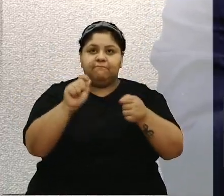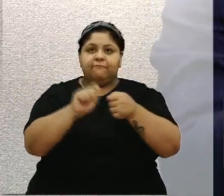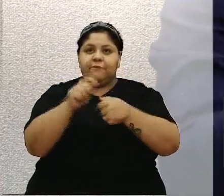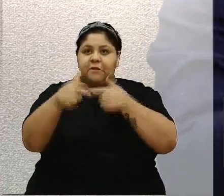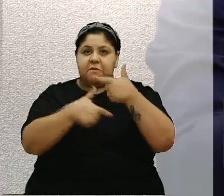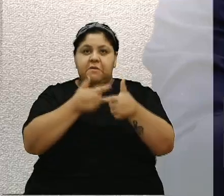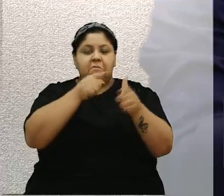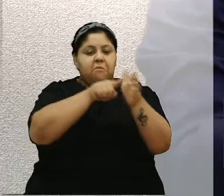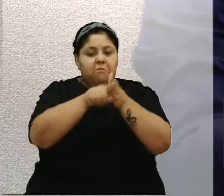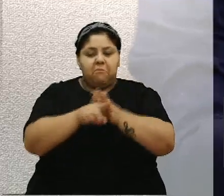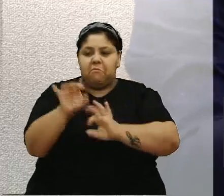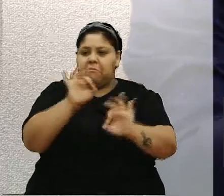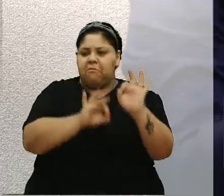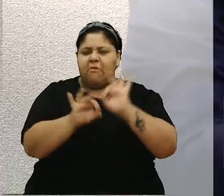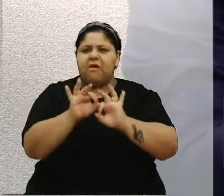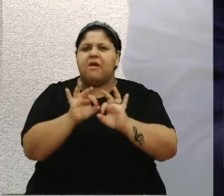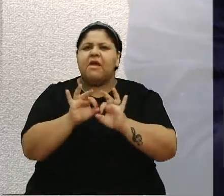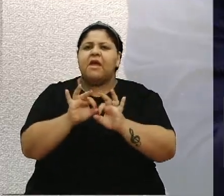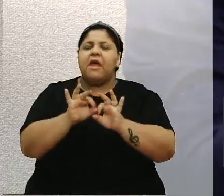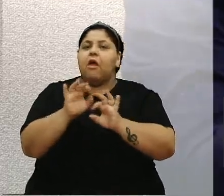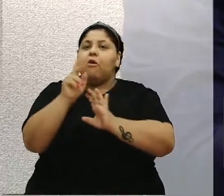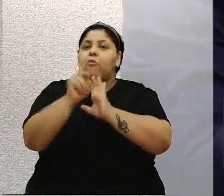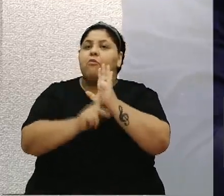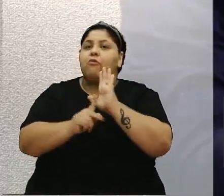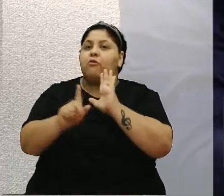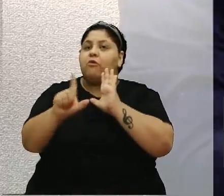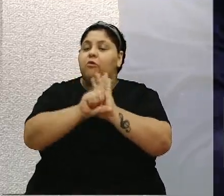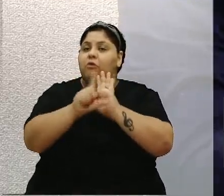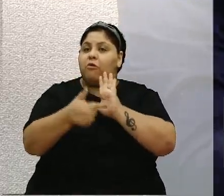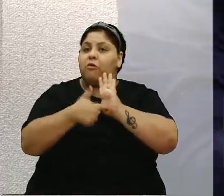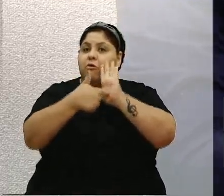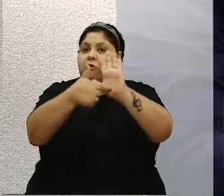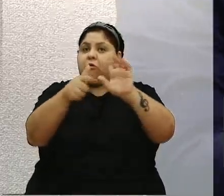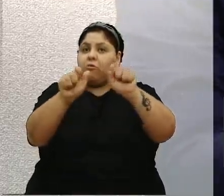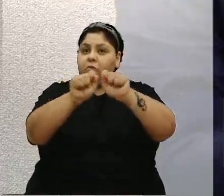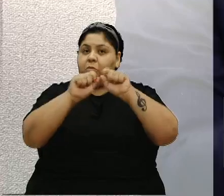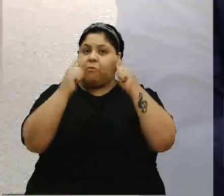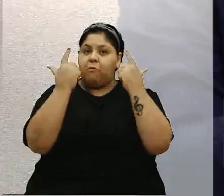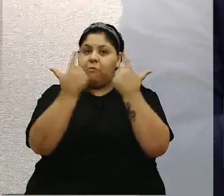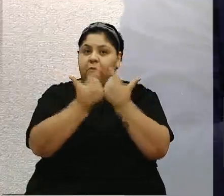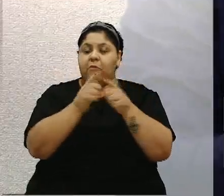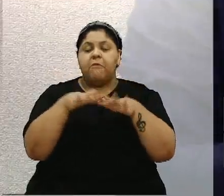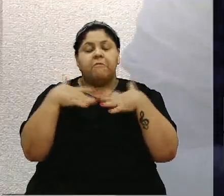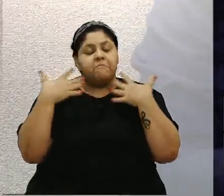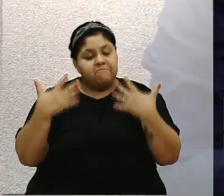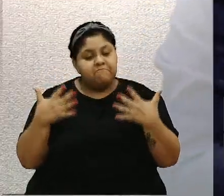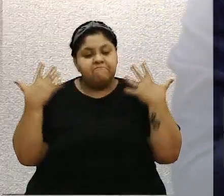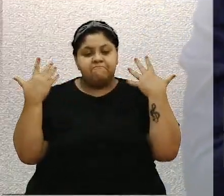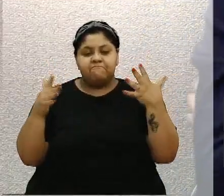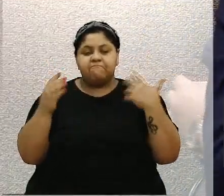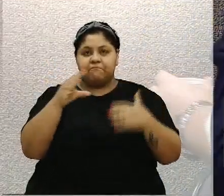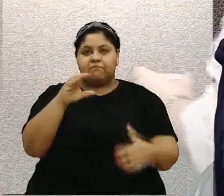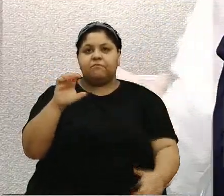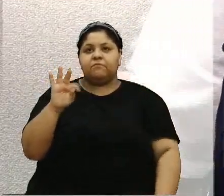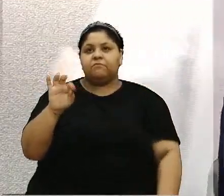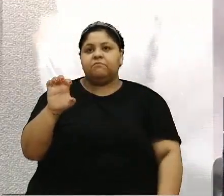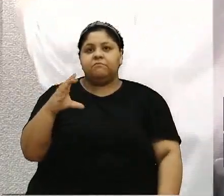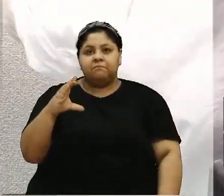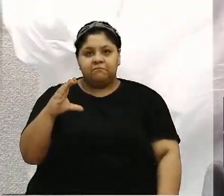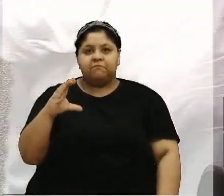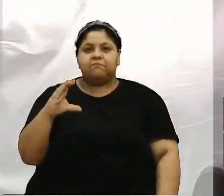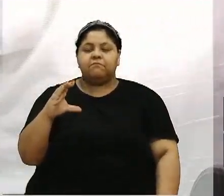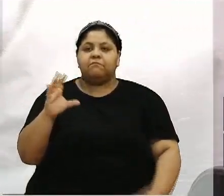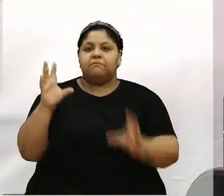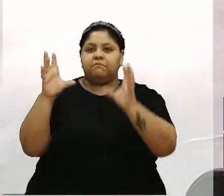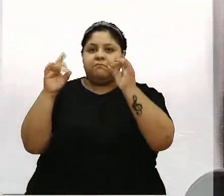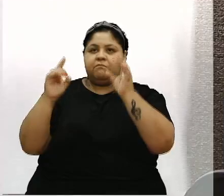muito bem elaborado, na realidade um projeto de lei apresentando à Assembleia Legislativa. Então, parabéns ao CETEC, né, em